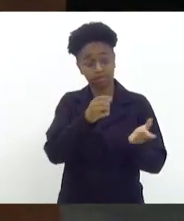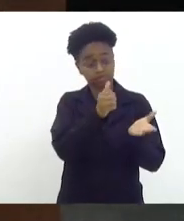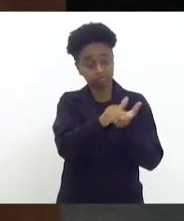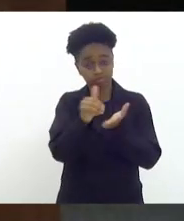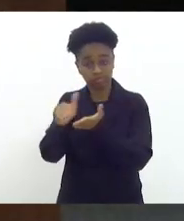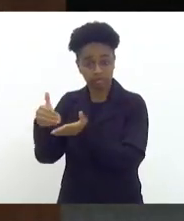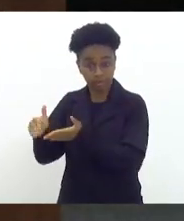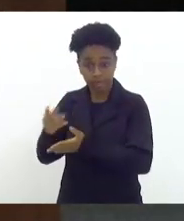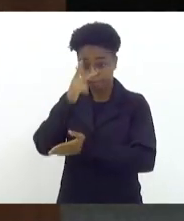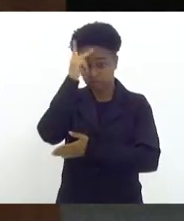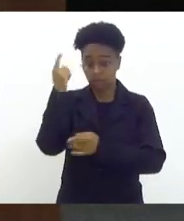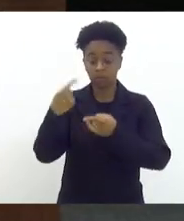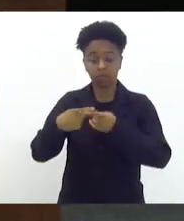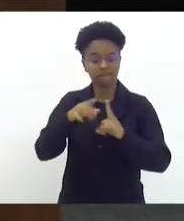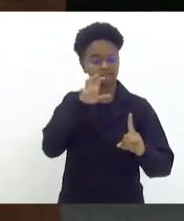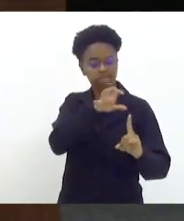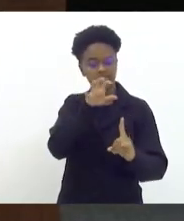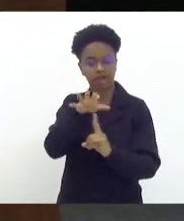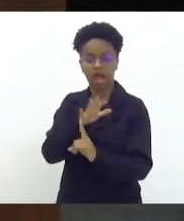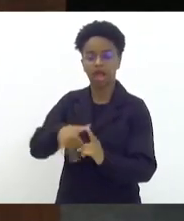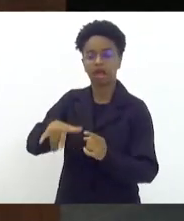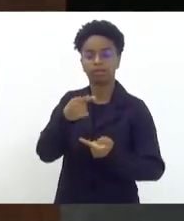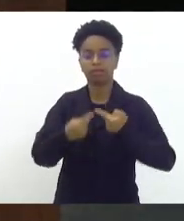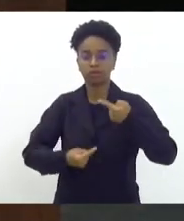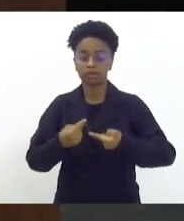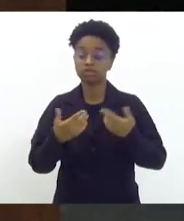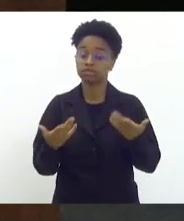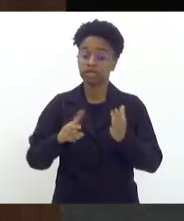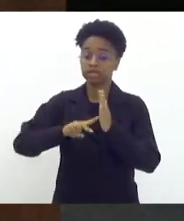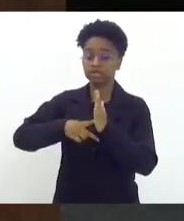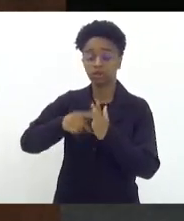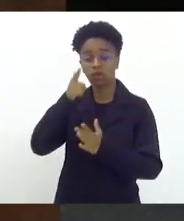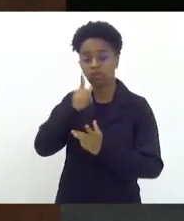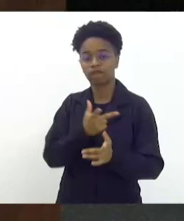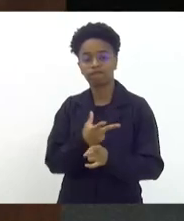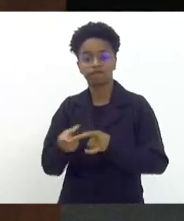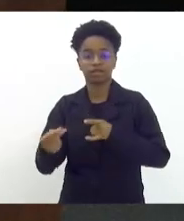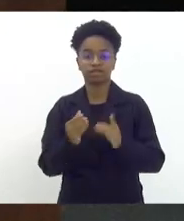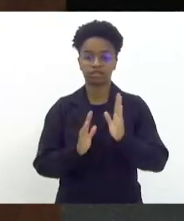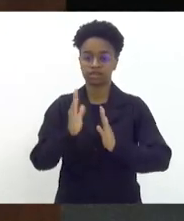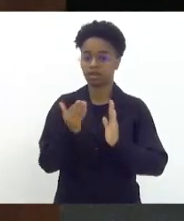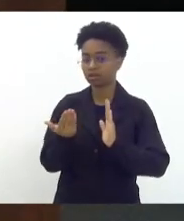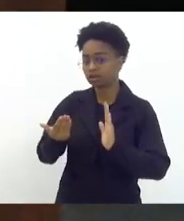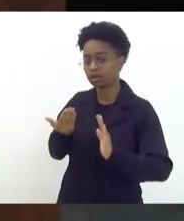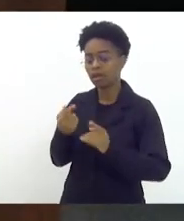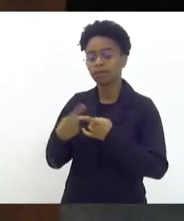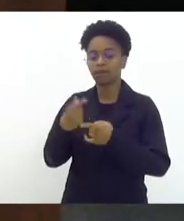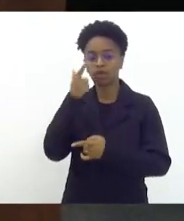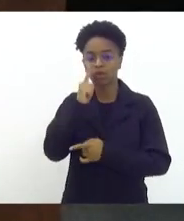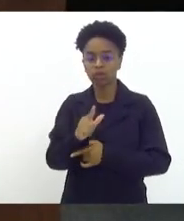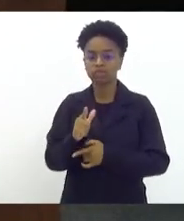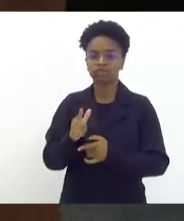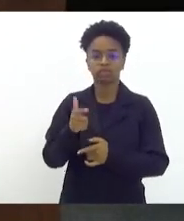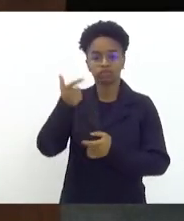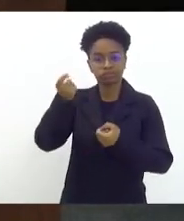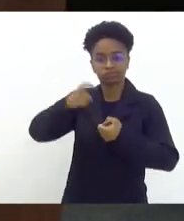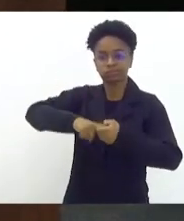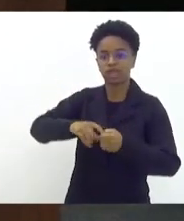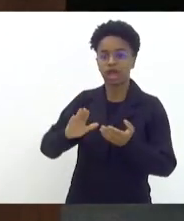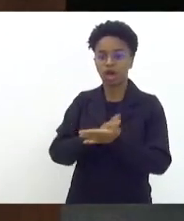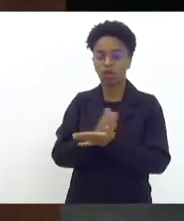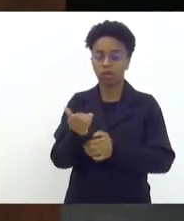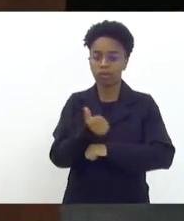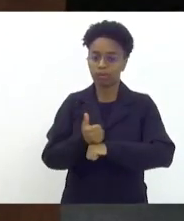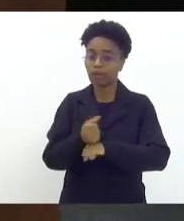perseguição política sindicato teve uma vitória importante recentemente conseguiu a reintegração de algum desses profissionais mas